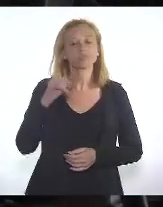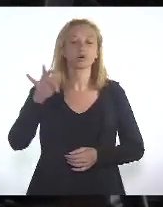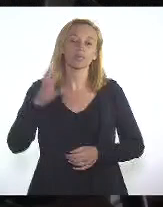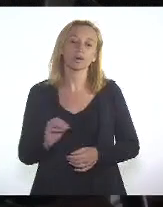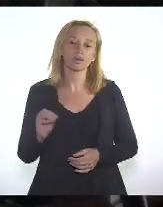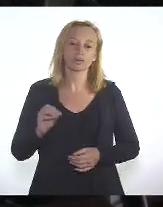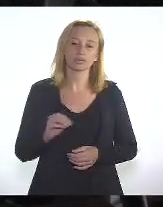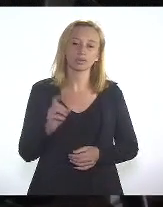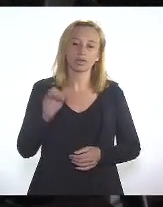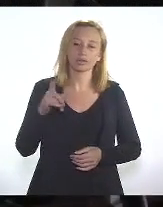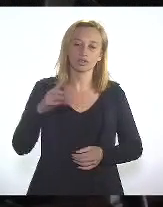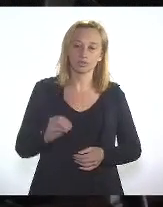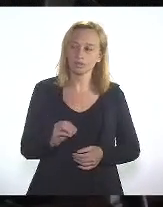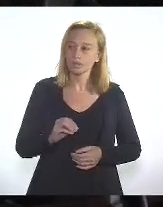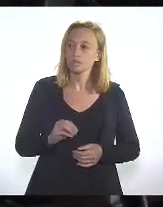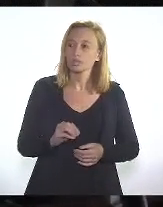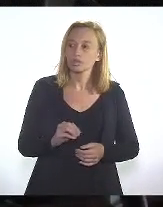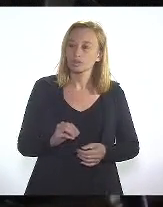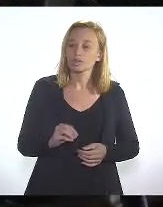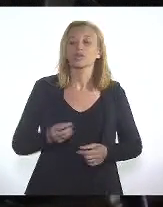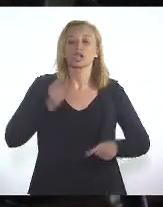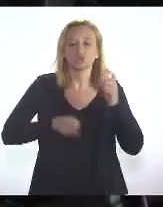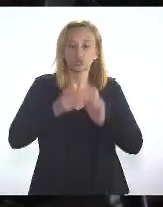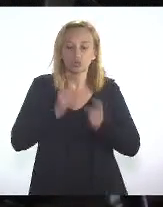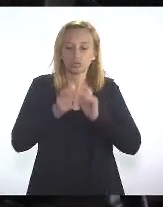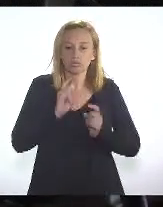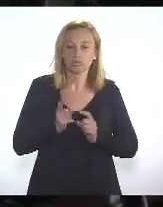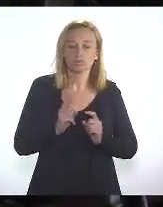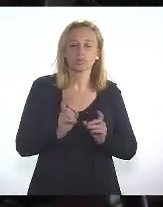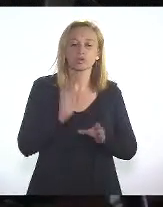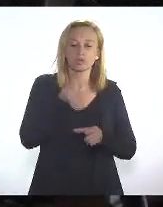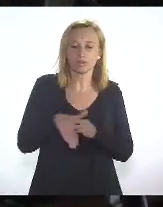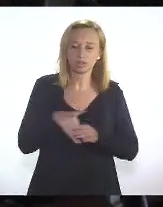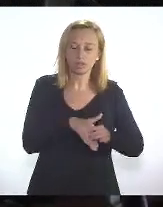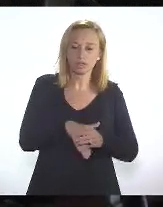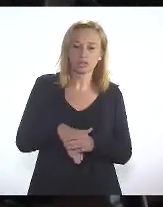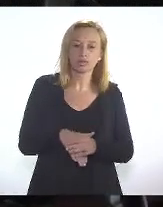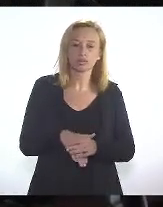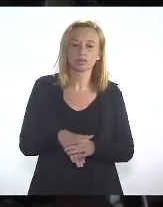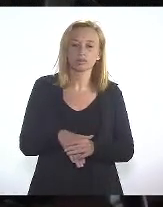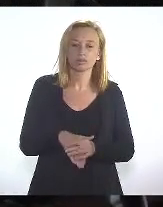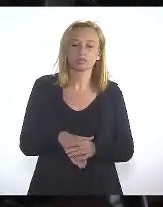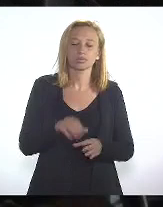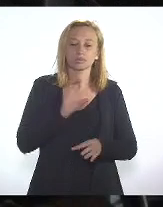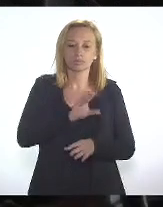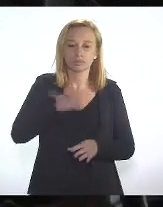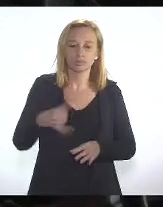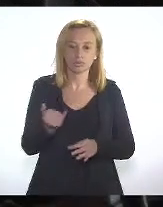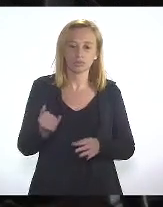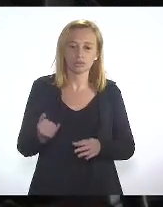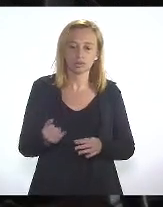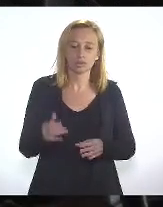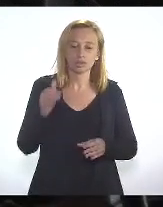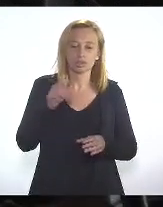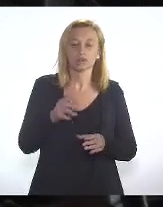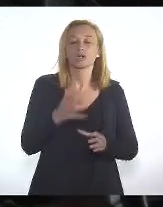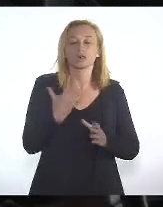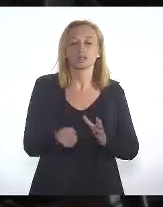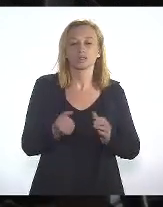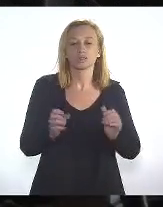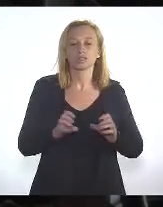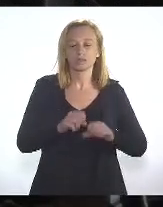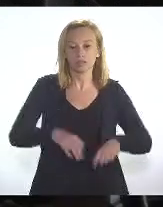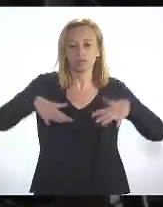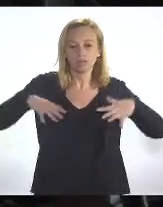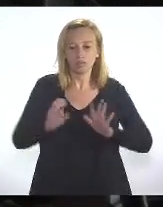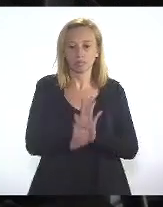Herbert Rezende. Em discussão. Em votação, parecer da CCJ favorável à emenda de plenário. Os senhores que aprovam,